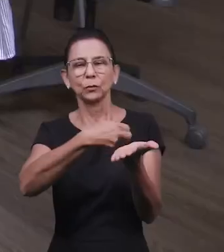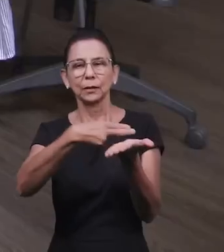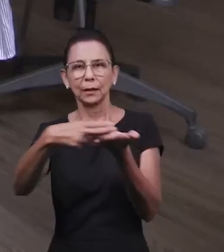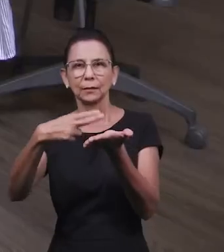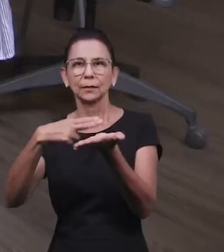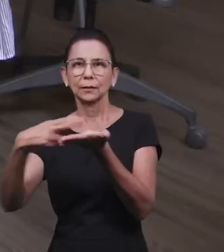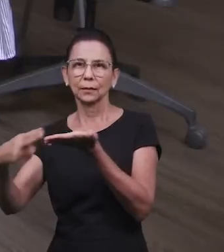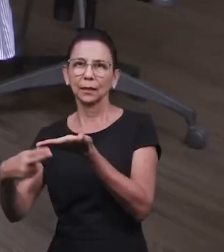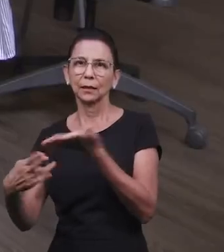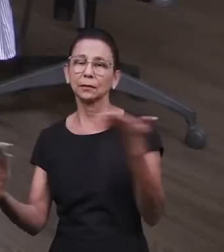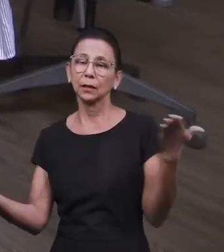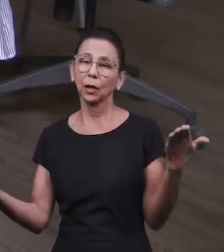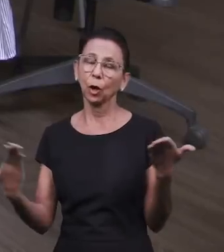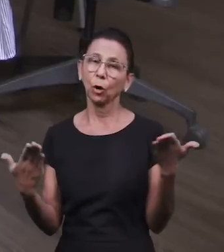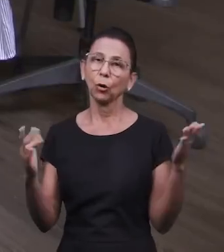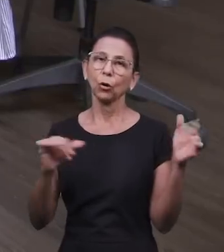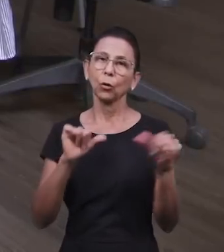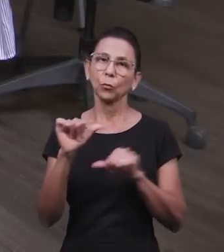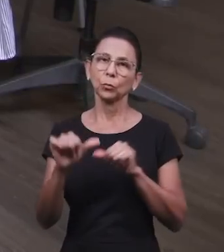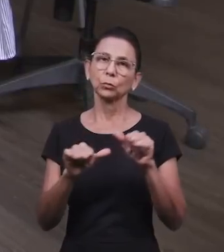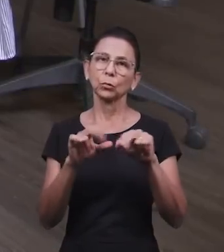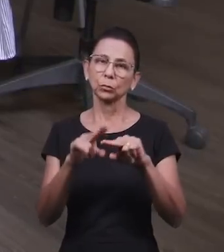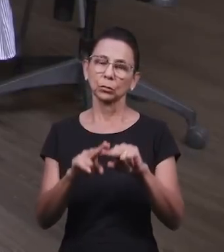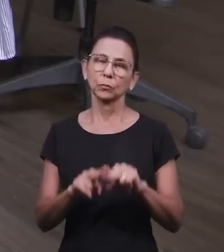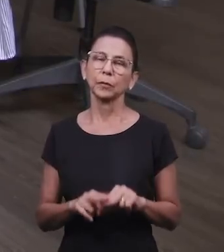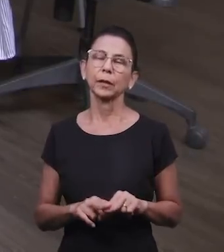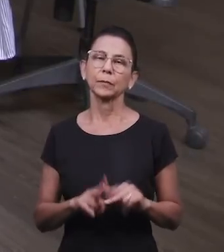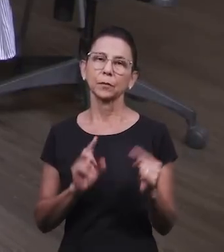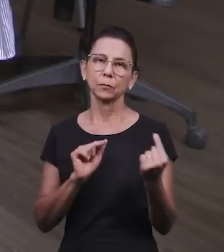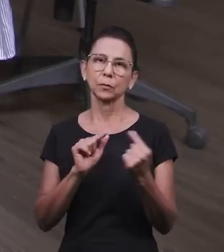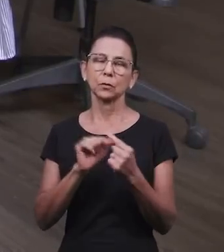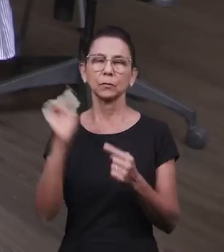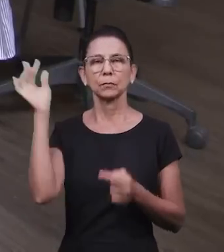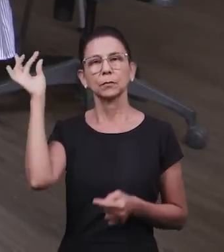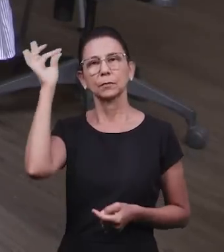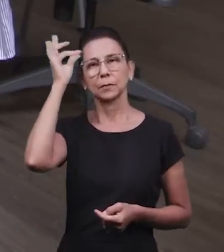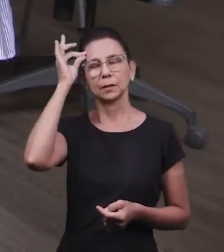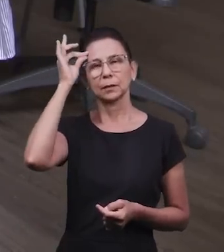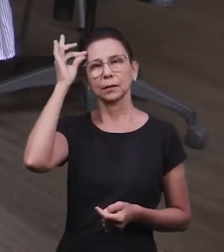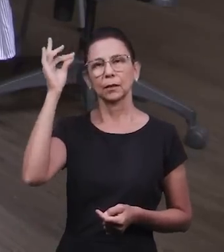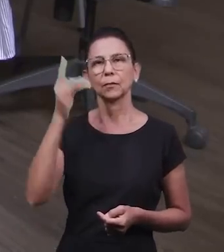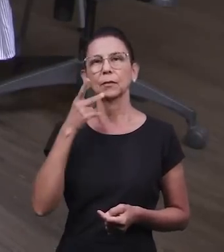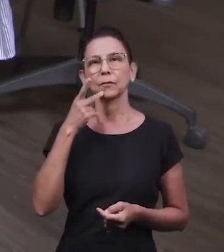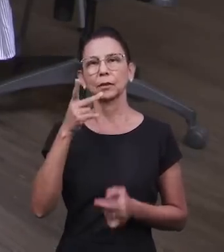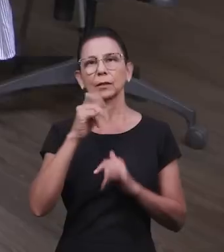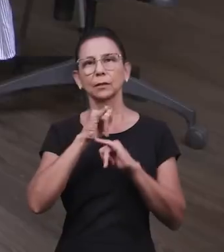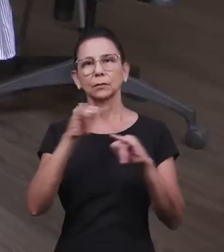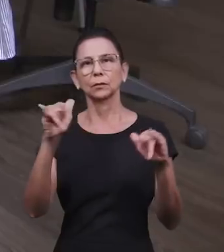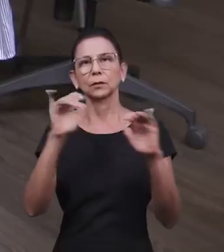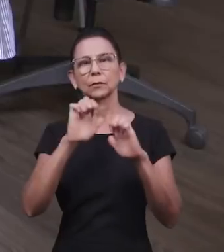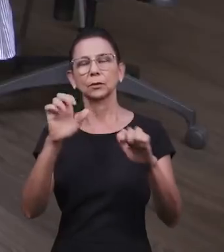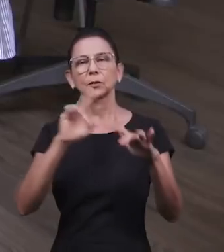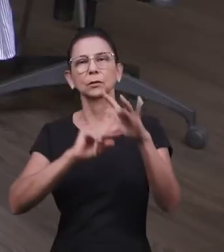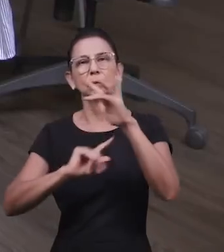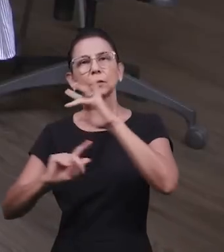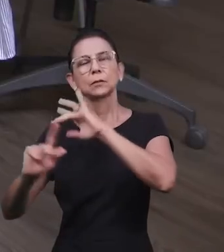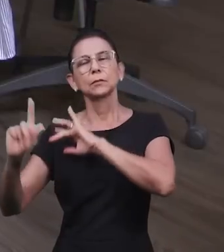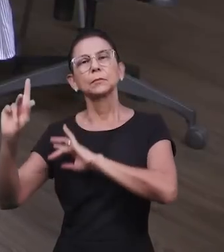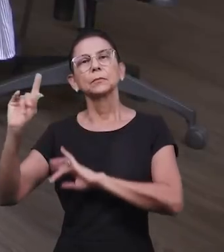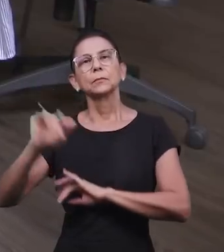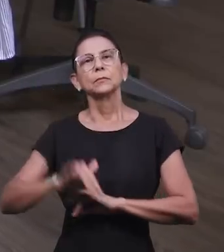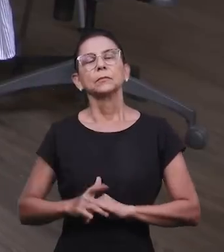e anunciar o Evangelho eterno, anunciar a volta do Senhor Jesus. Então, a gente precisa dedicar energia e tempo, e esse programa